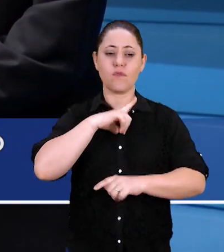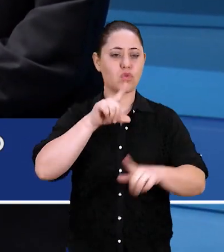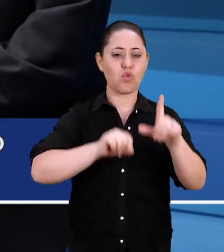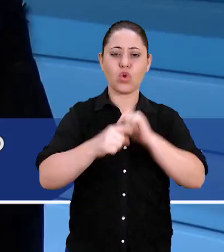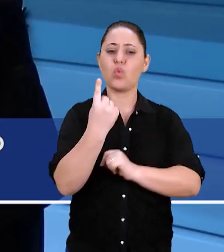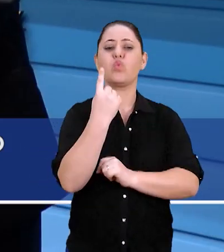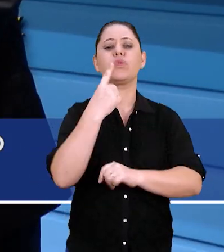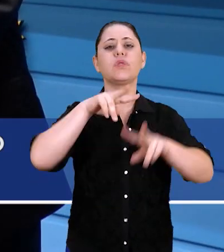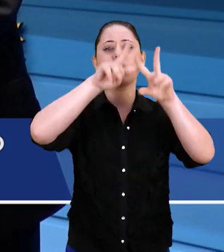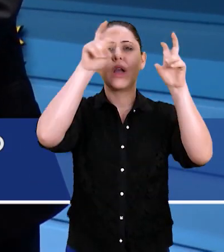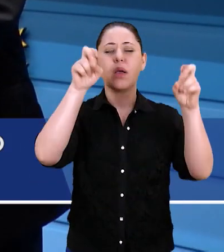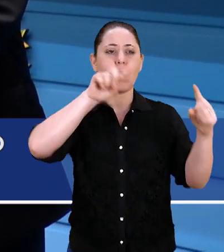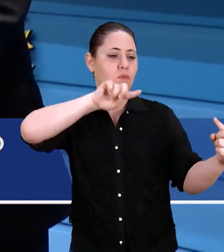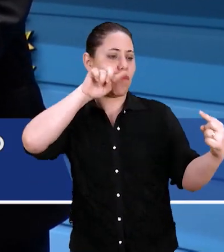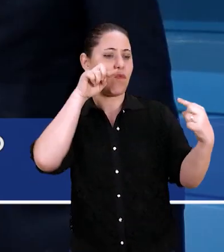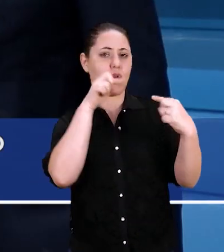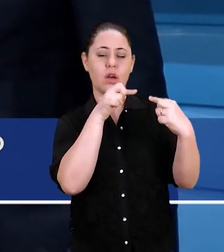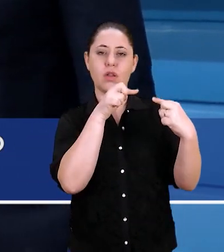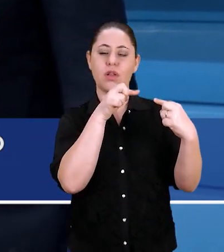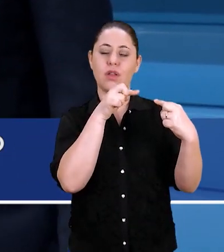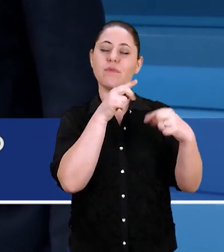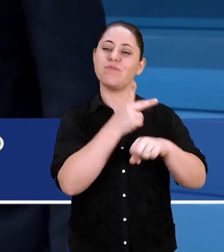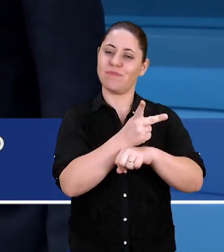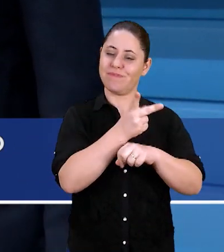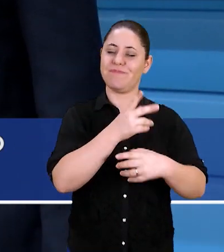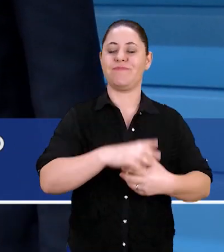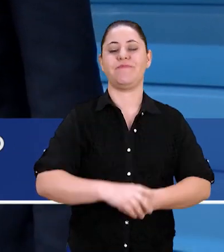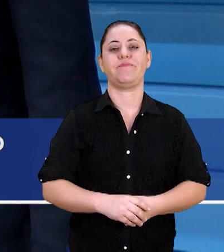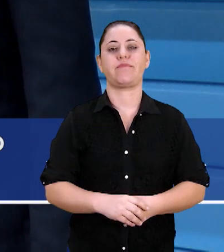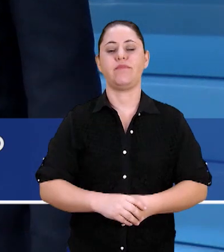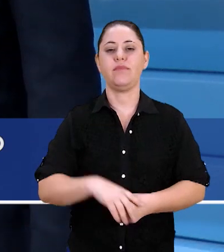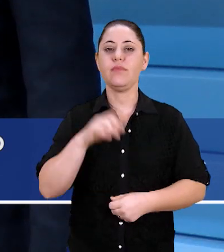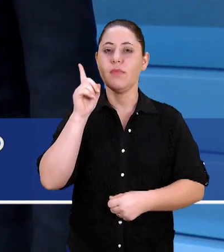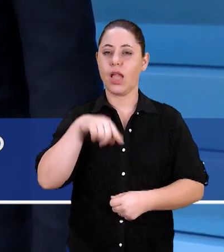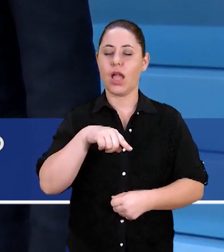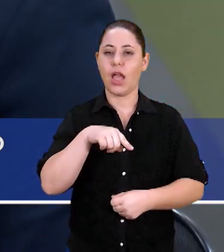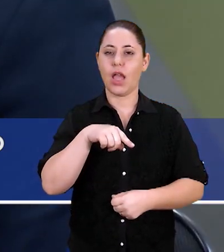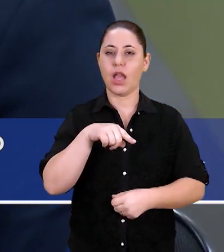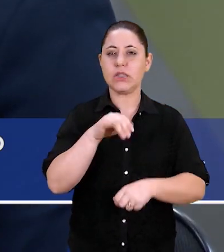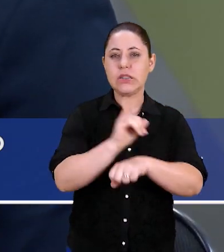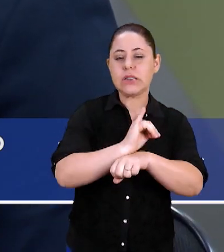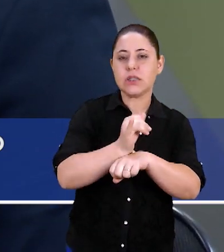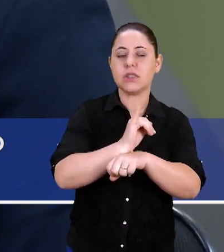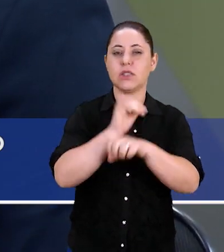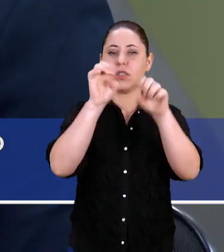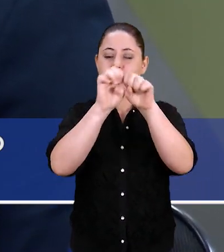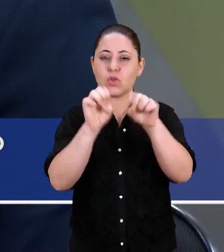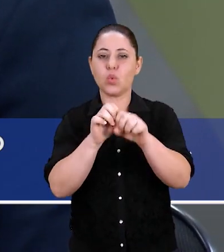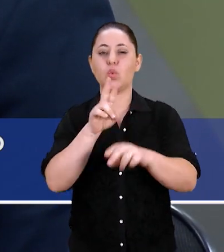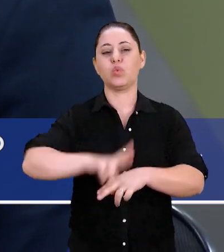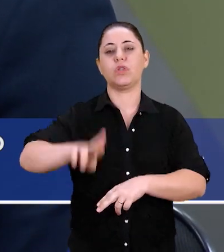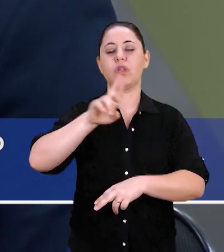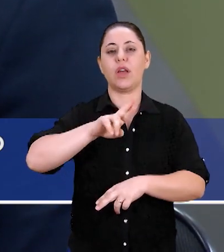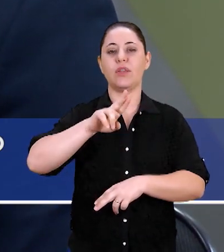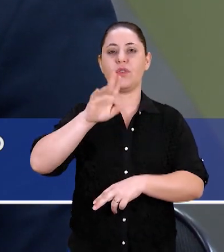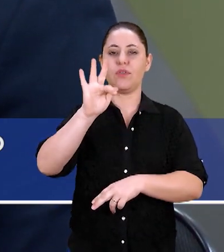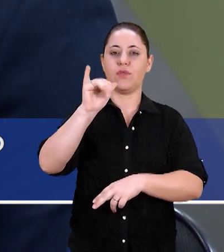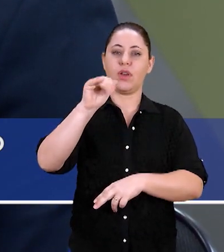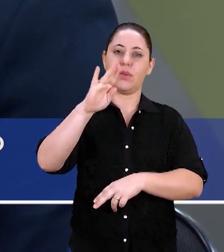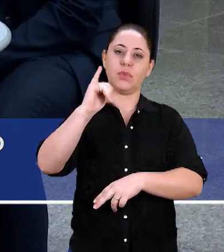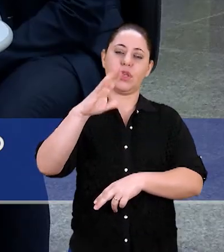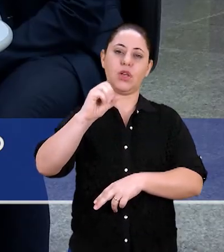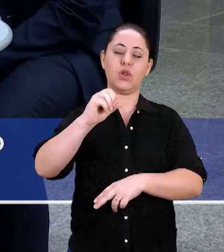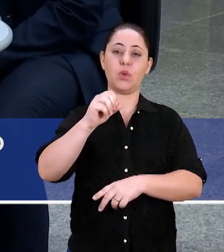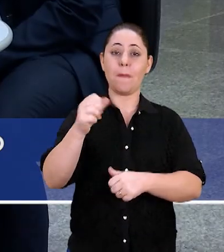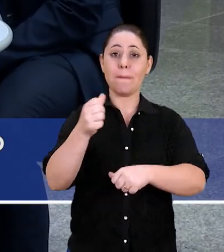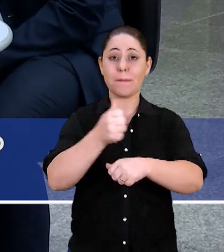fotografia, que tiveram de escolher um assunto que se relacionasse com o tema do prêmio. Essa foi a estratégia utilizada por Fabiano